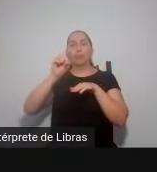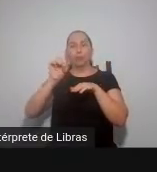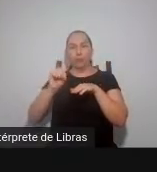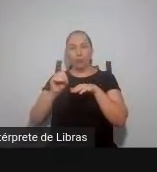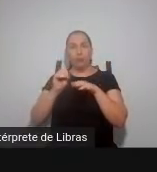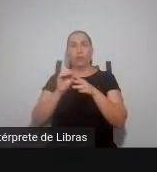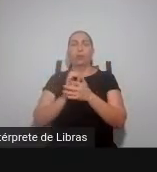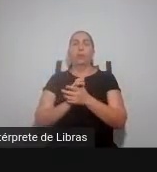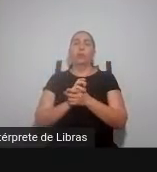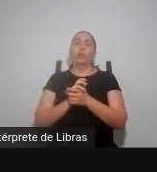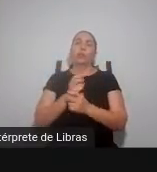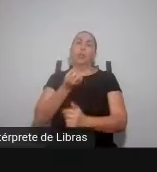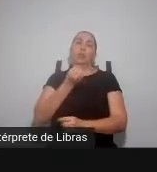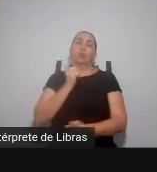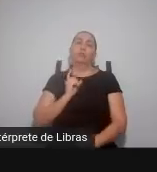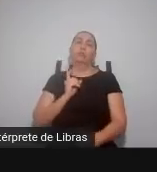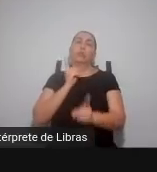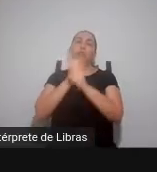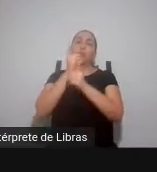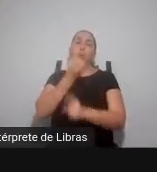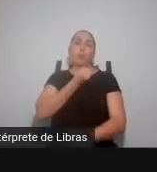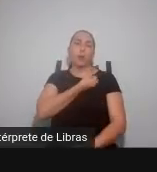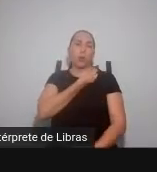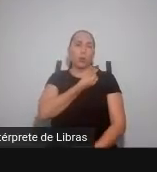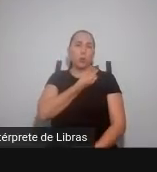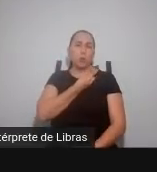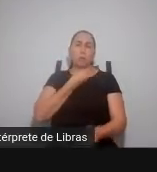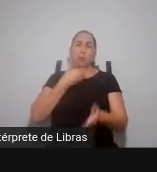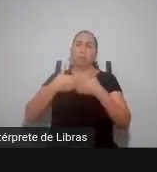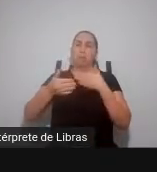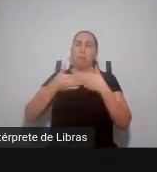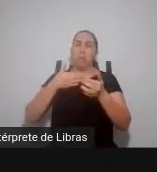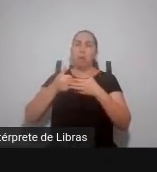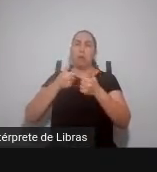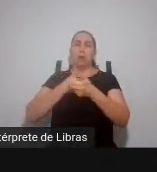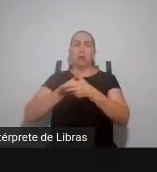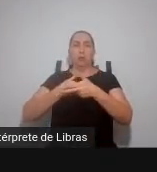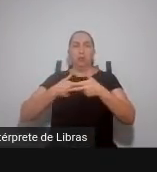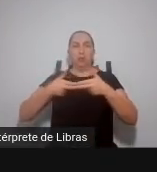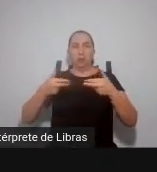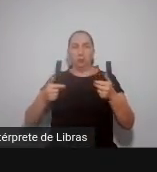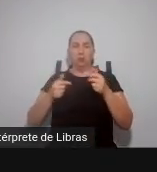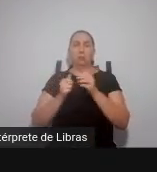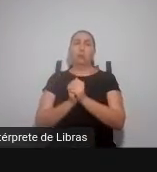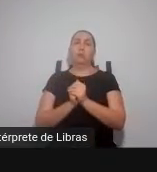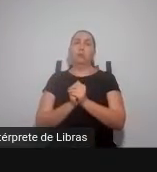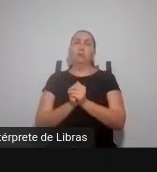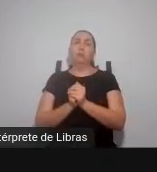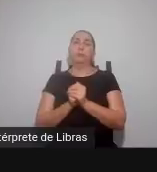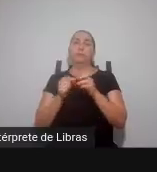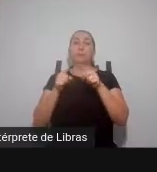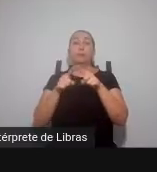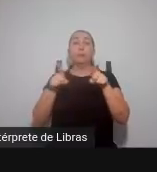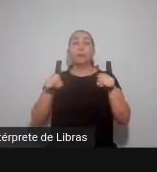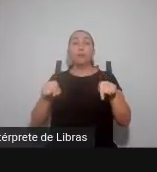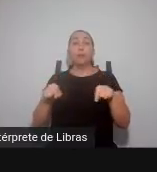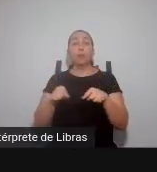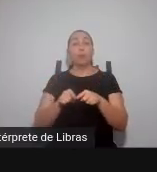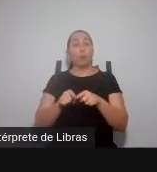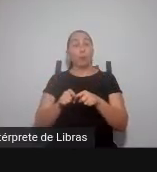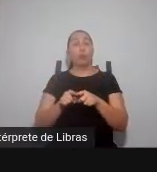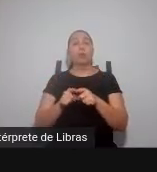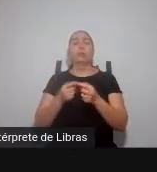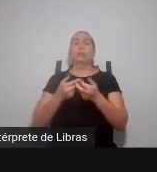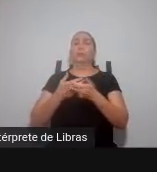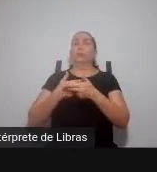o número e por aí vai. Os quadros que elas construíram para os jogos que eu acabei de